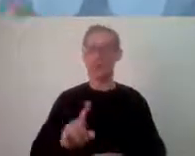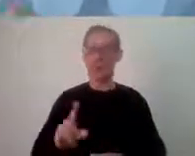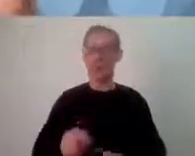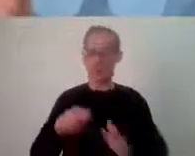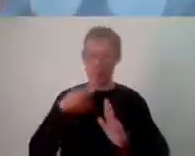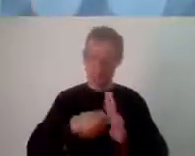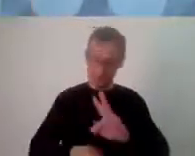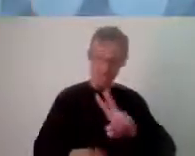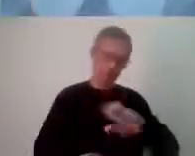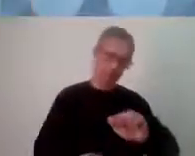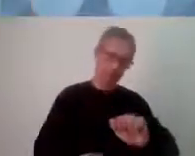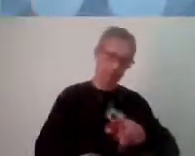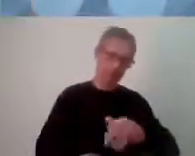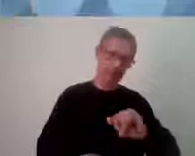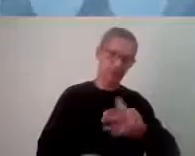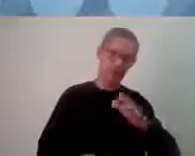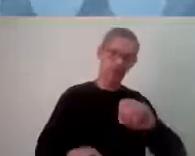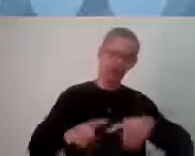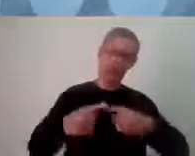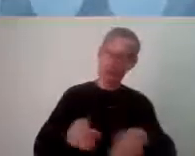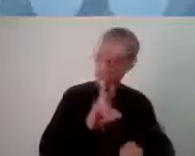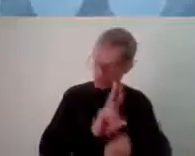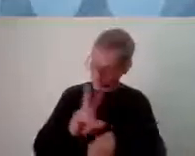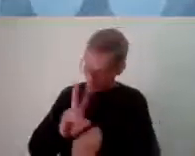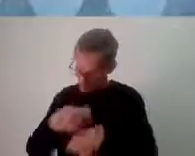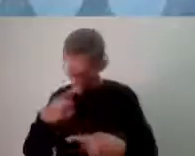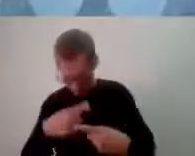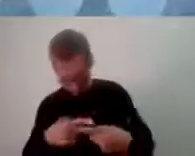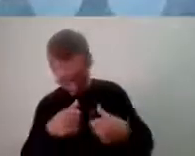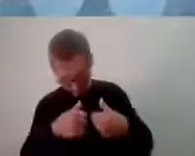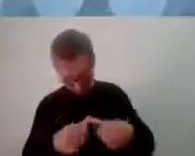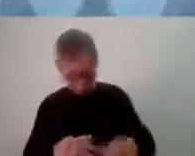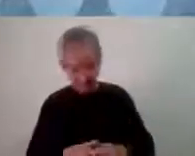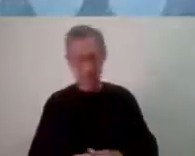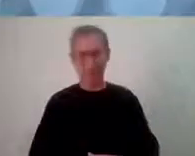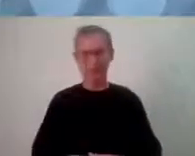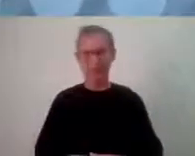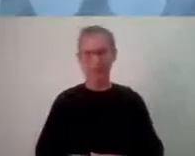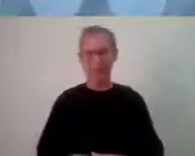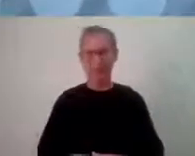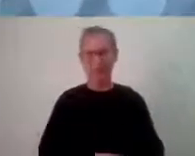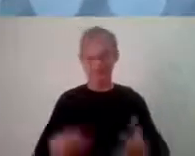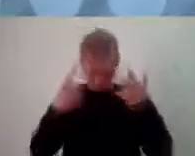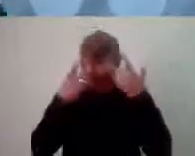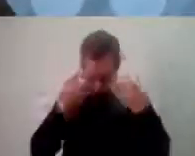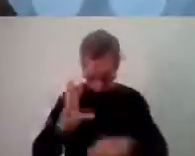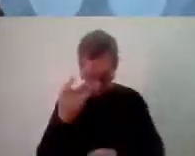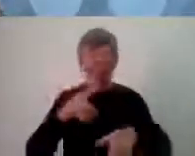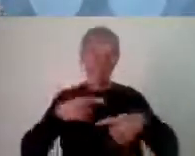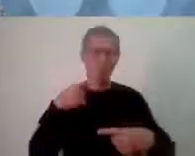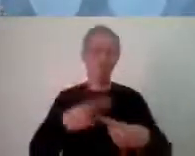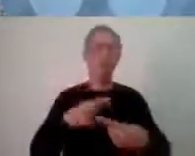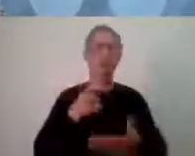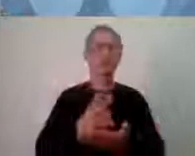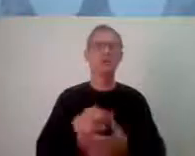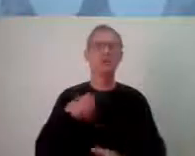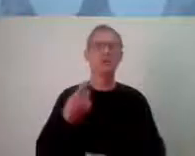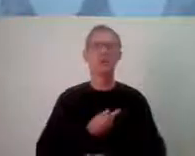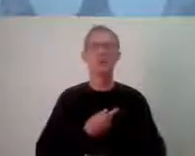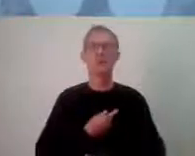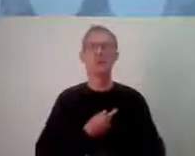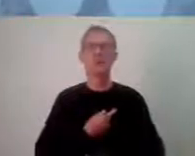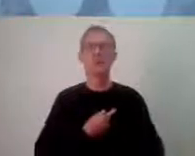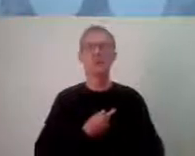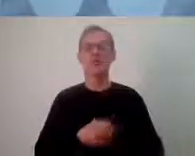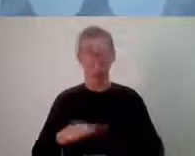taxa de variação, não a derivada. Cuidado, porque essa é uma pegadinha muito comum e é justamente para nós entendermos